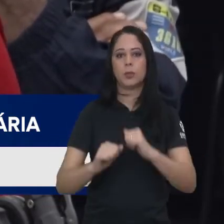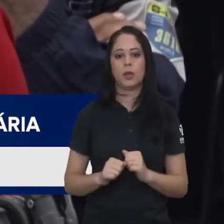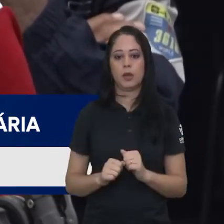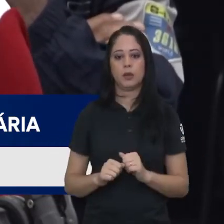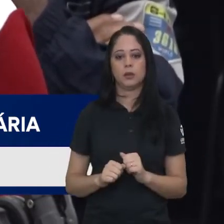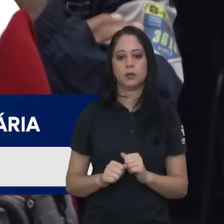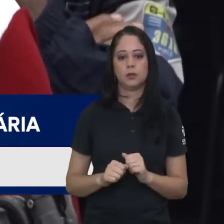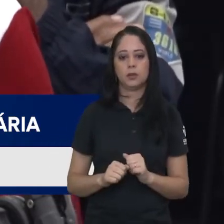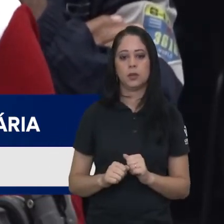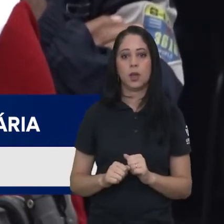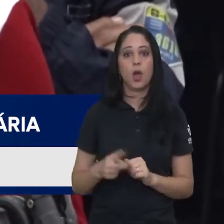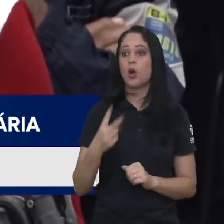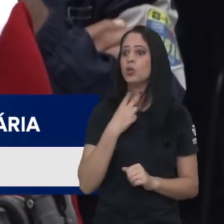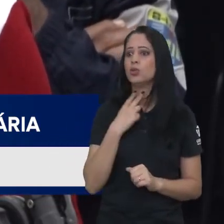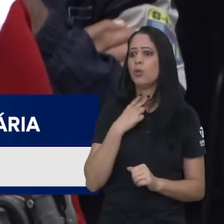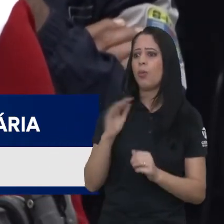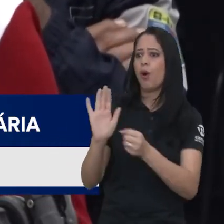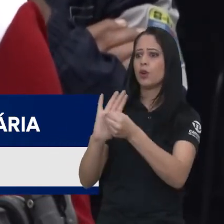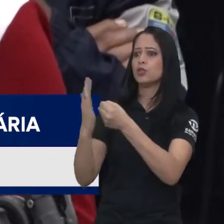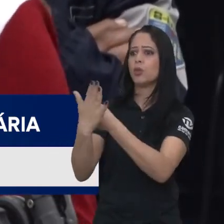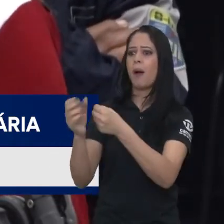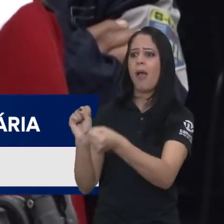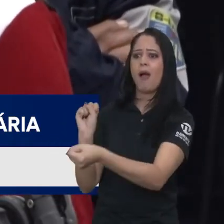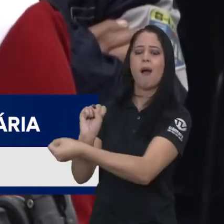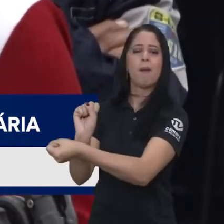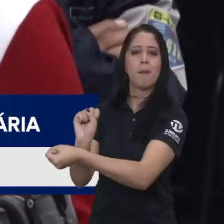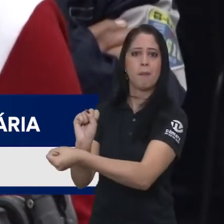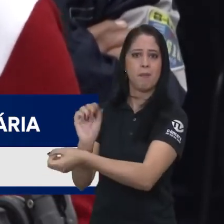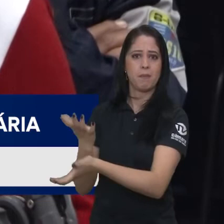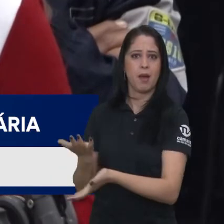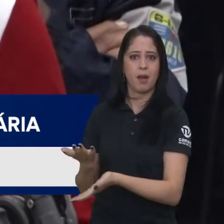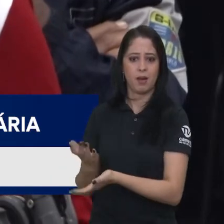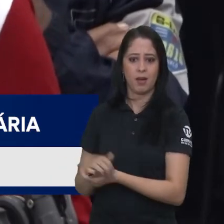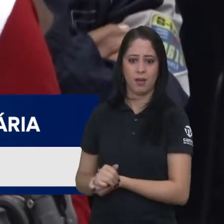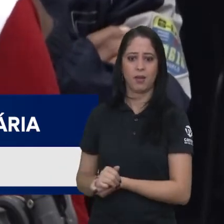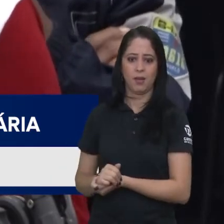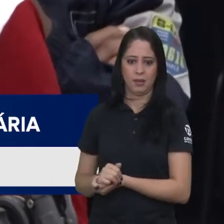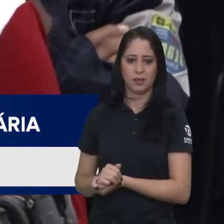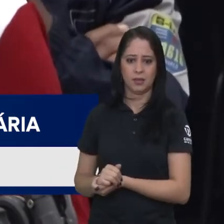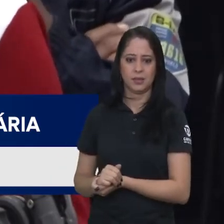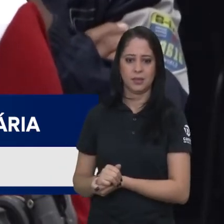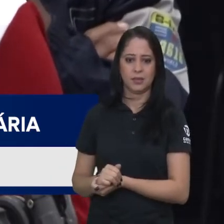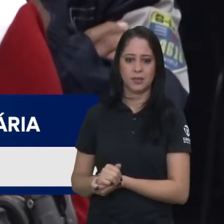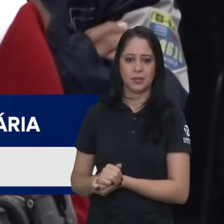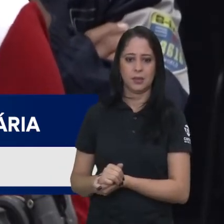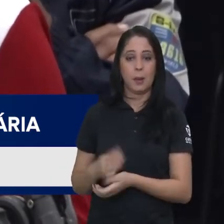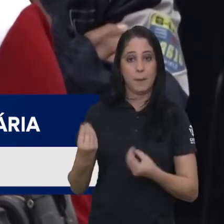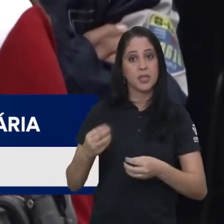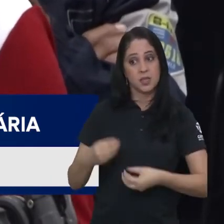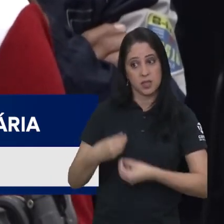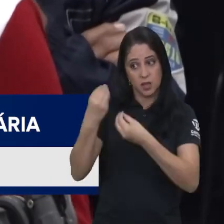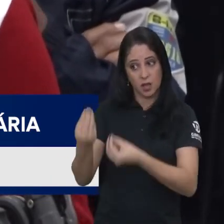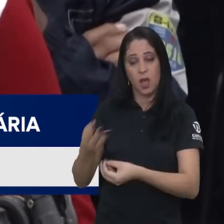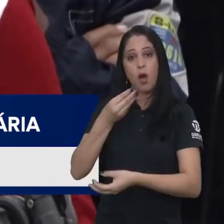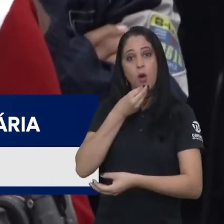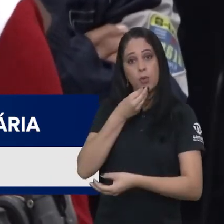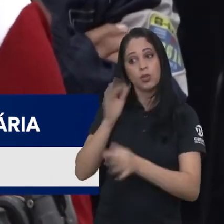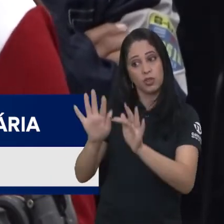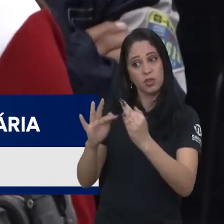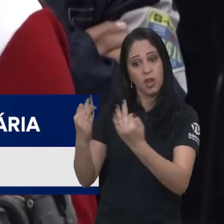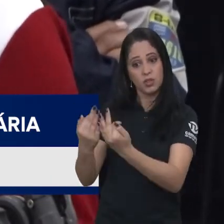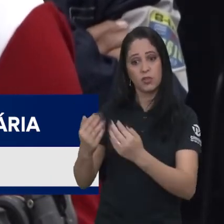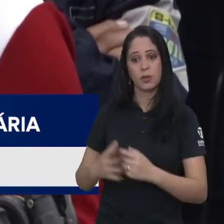estão se multiplicando. Não tem como congelar o bairro e as famílias não dar dignidade às famílias.